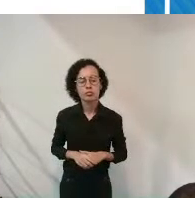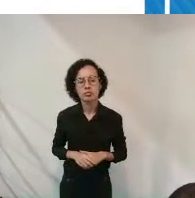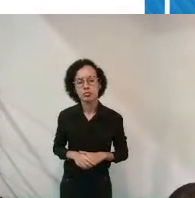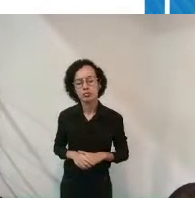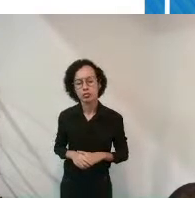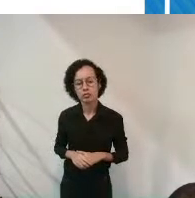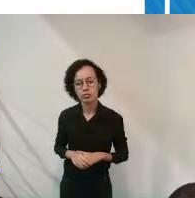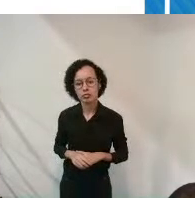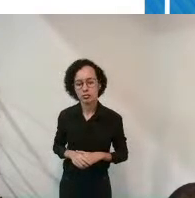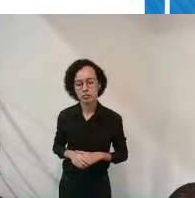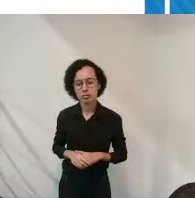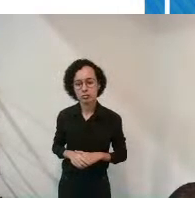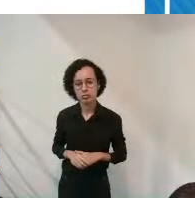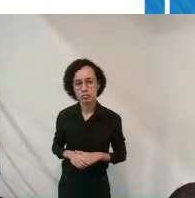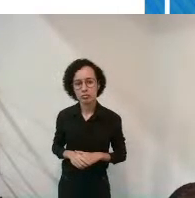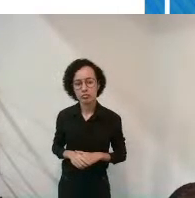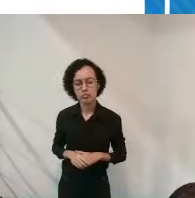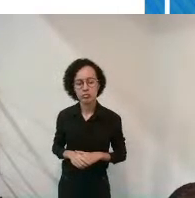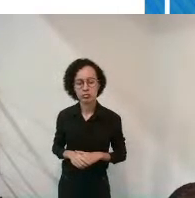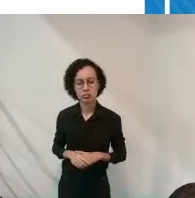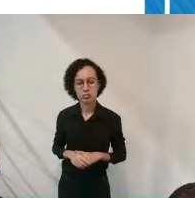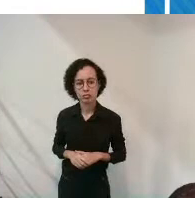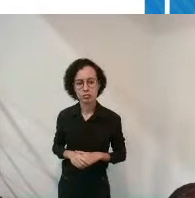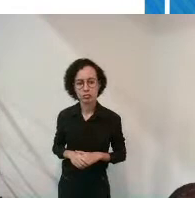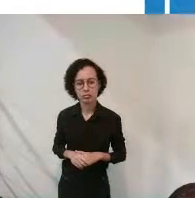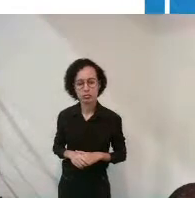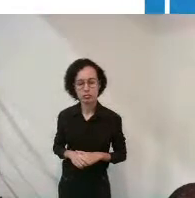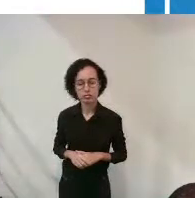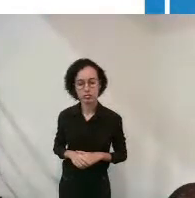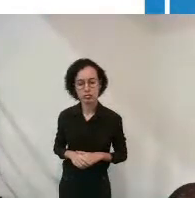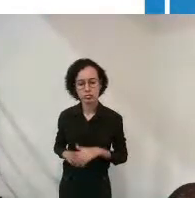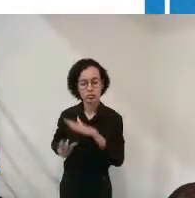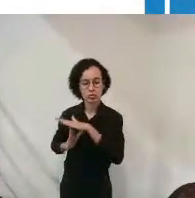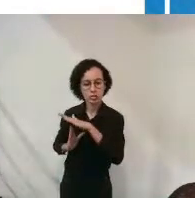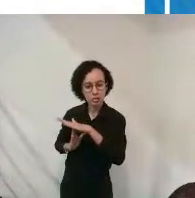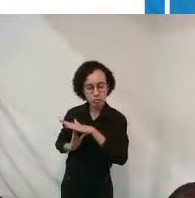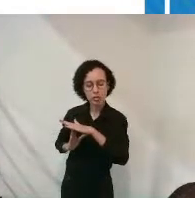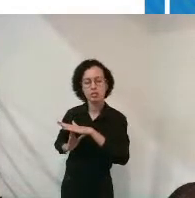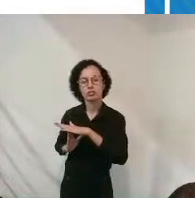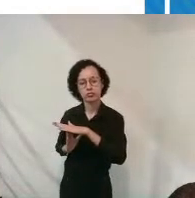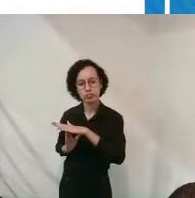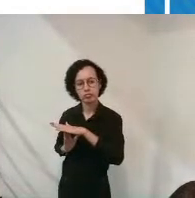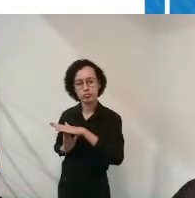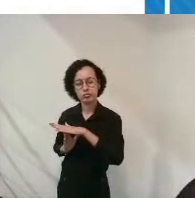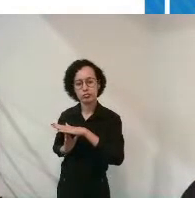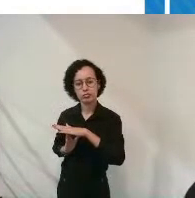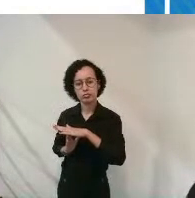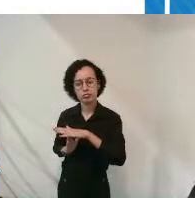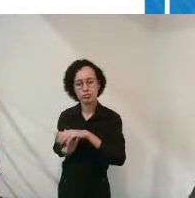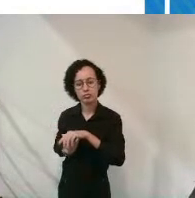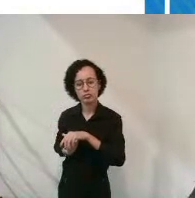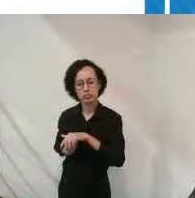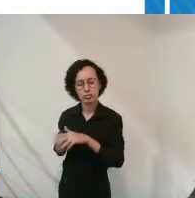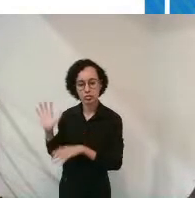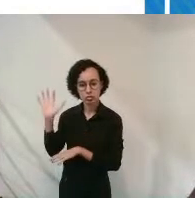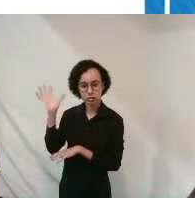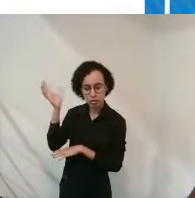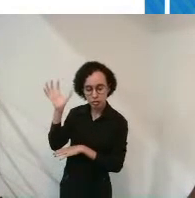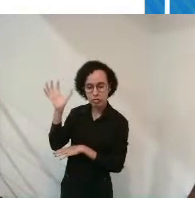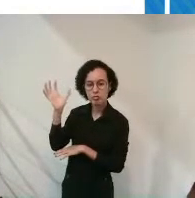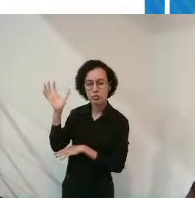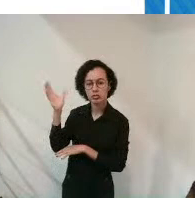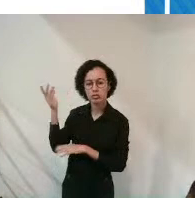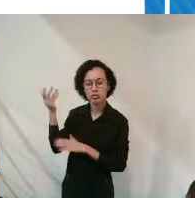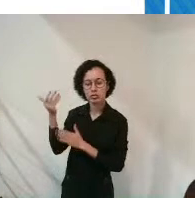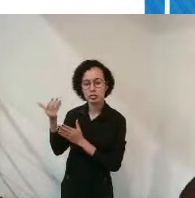também considerando que os limites em relação ao clima, a perda